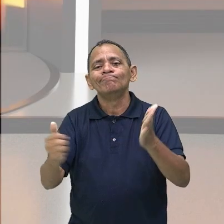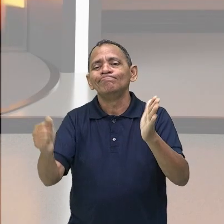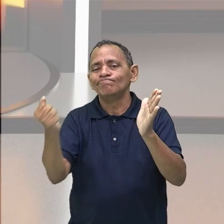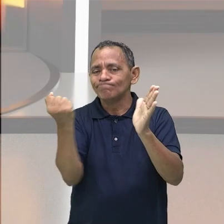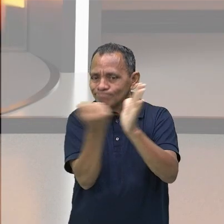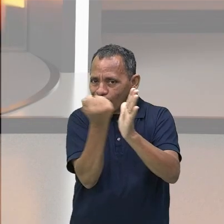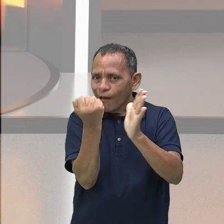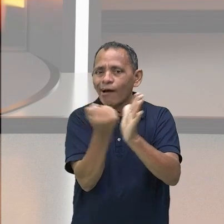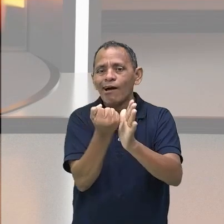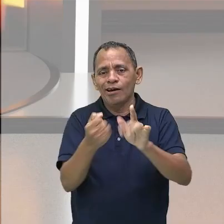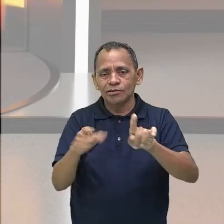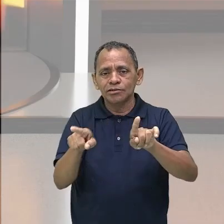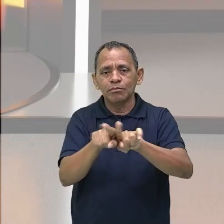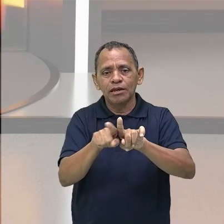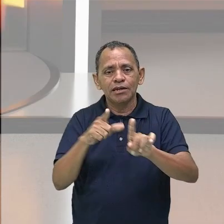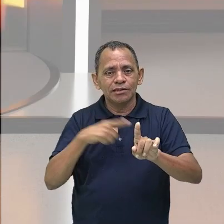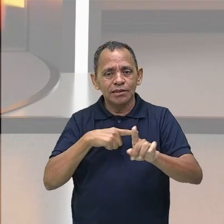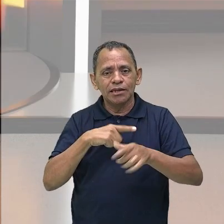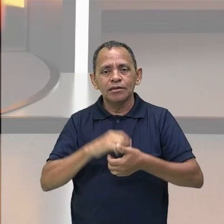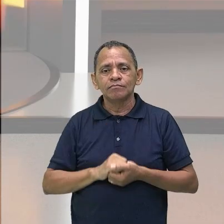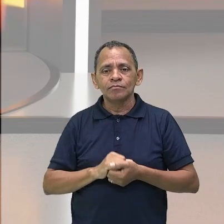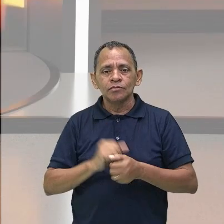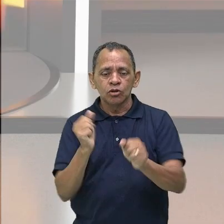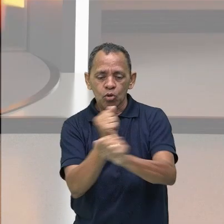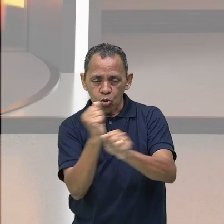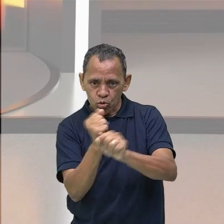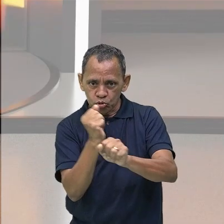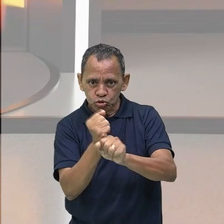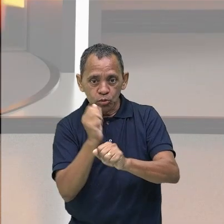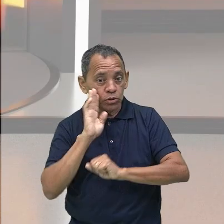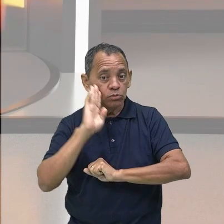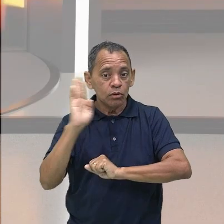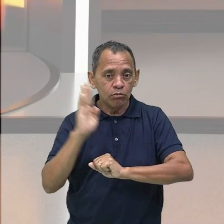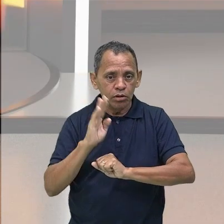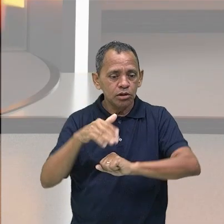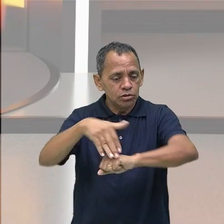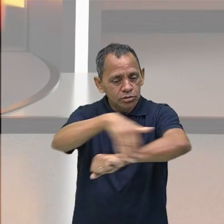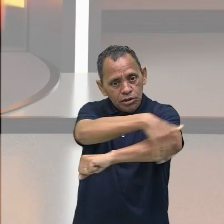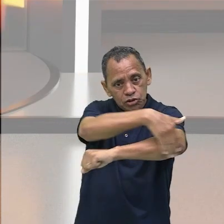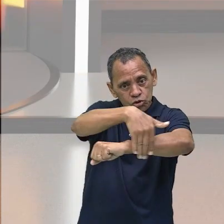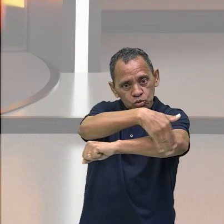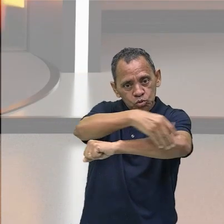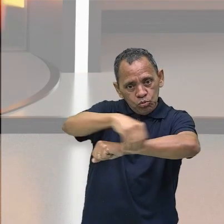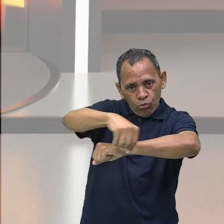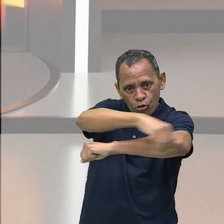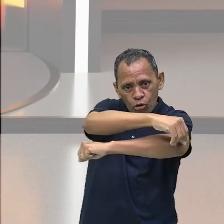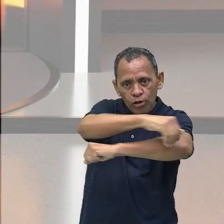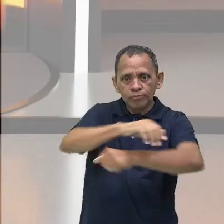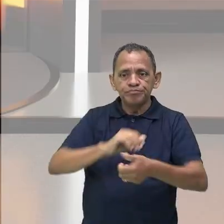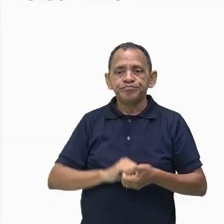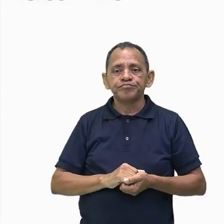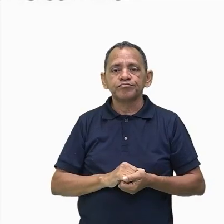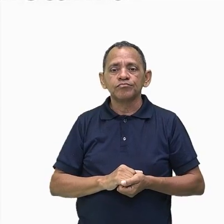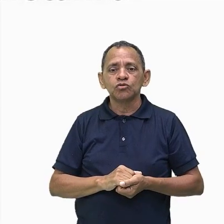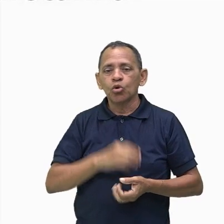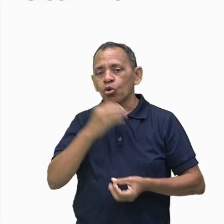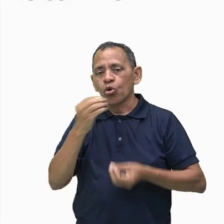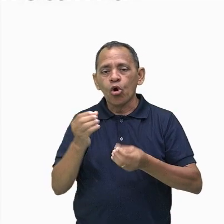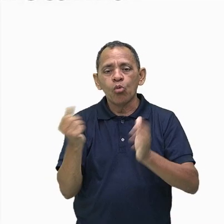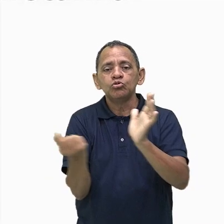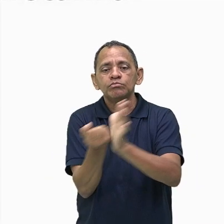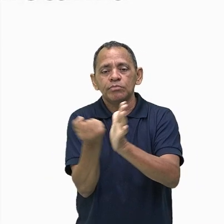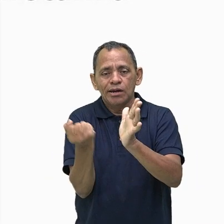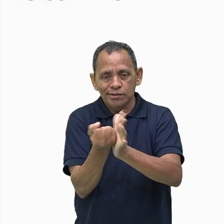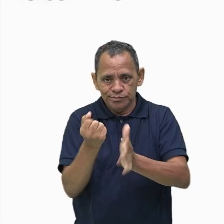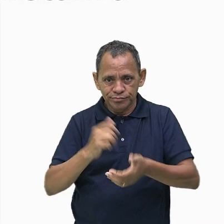os impactos ambientais com a construção, principalmente, desses ramais. Então, os impactos ambientais em ramais, gente, a